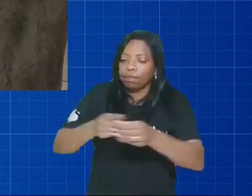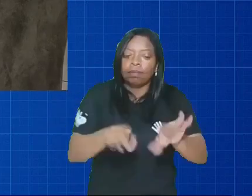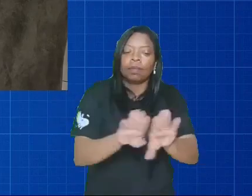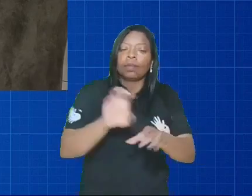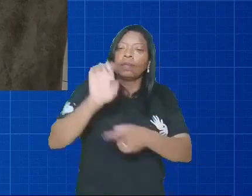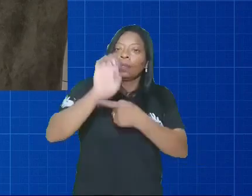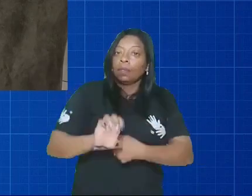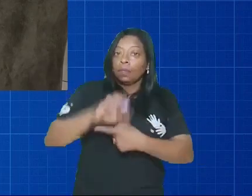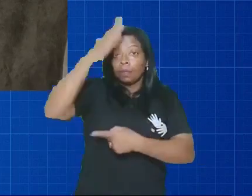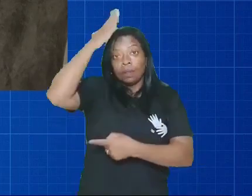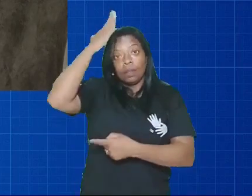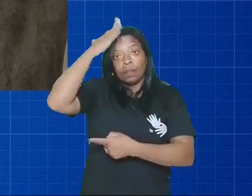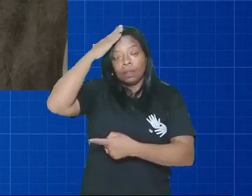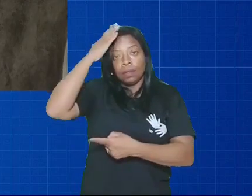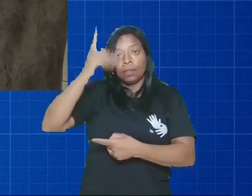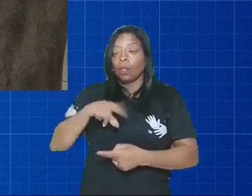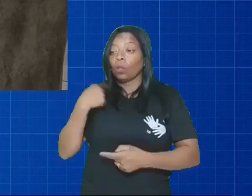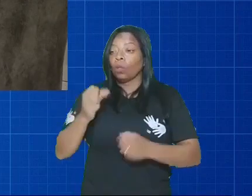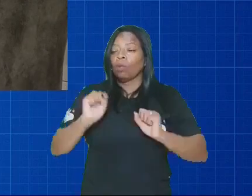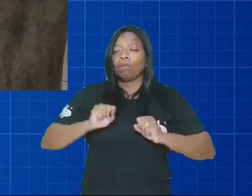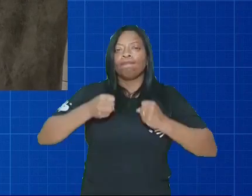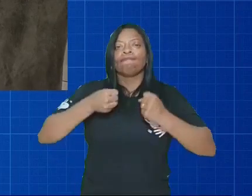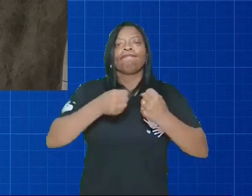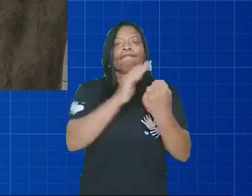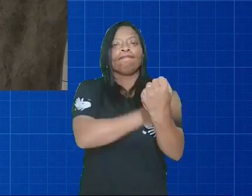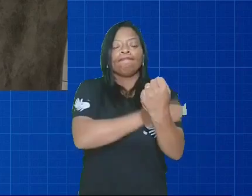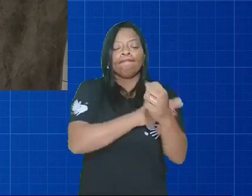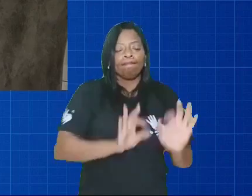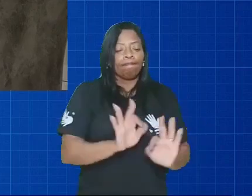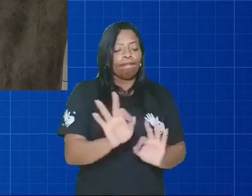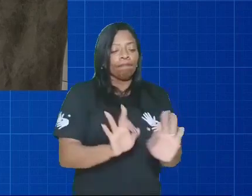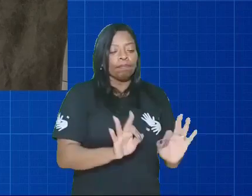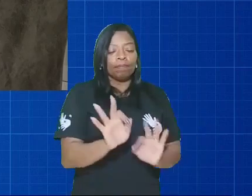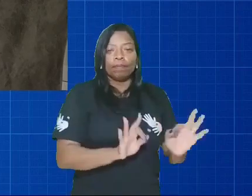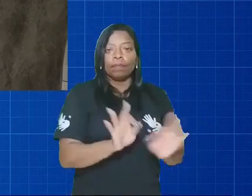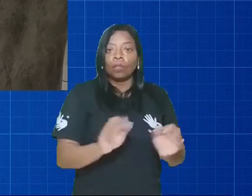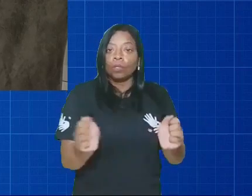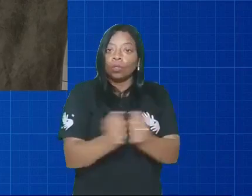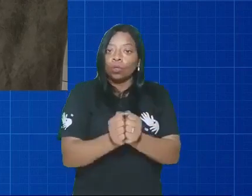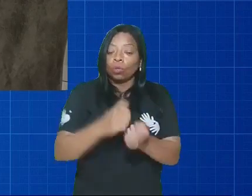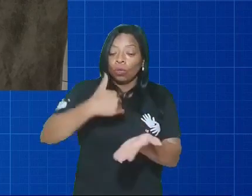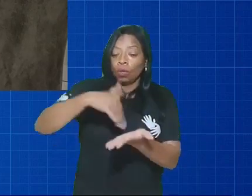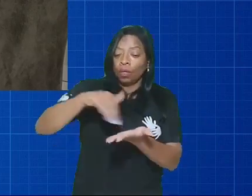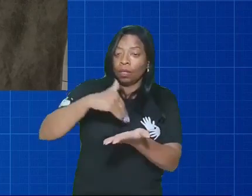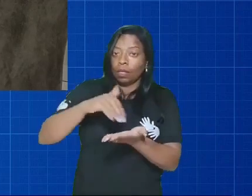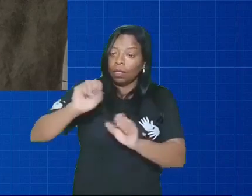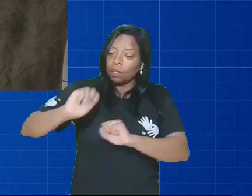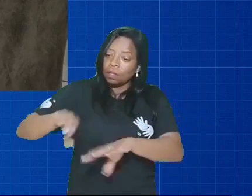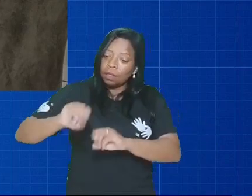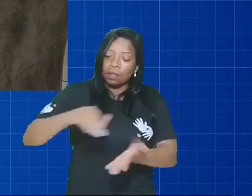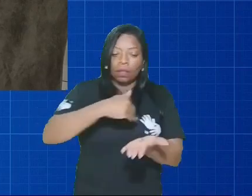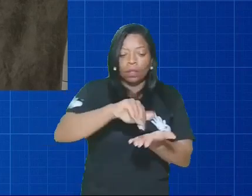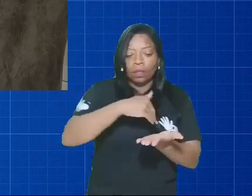Então, a gente uniu representantes da Secretaria de Educação, Secretaria do Meio Ambiente, e fizemos um grupo de trabalho e escrevemos a